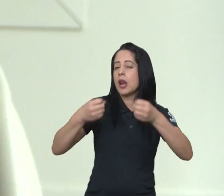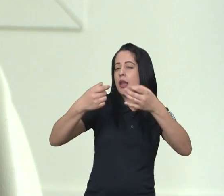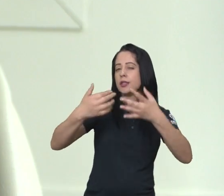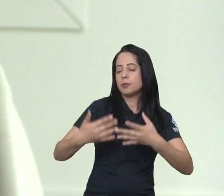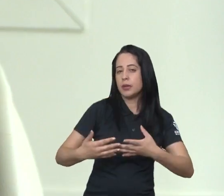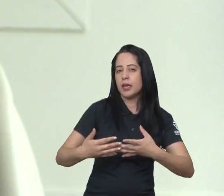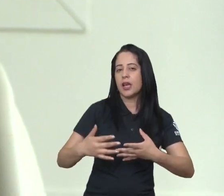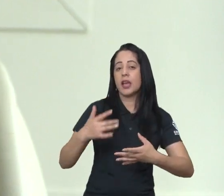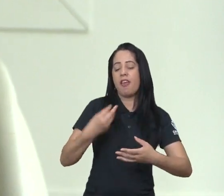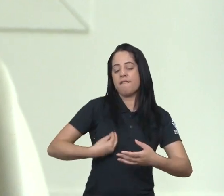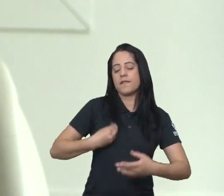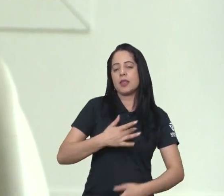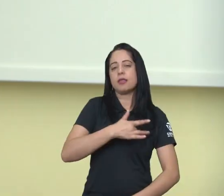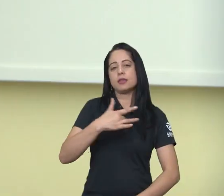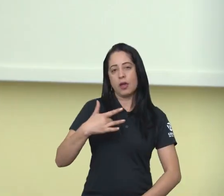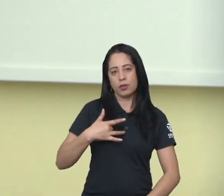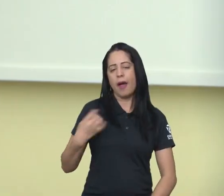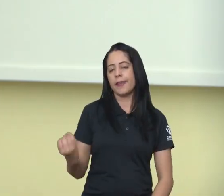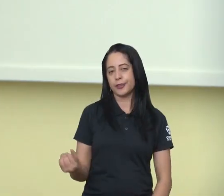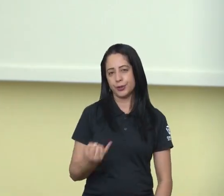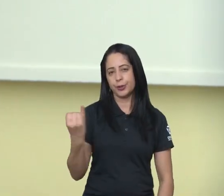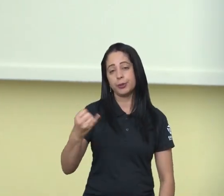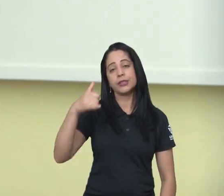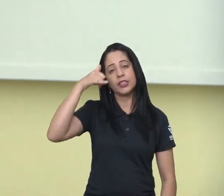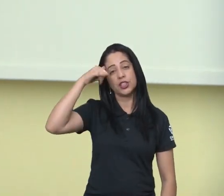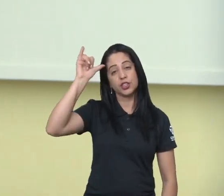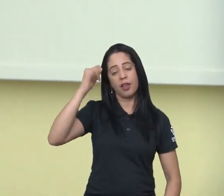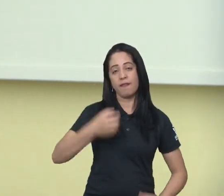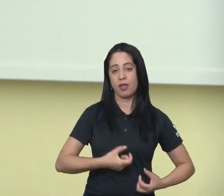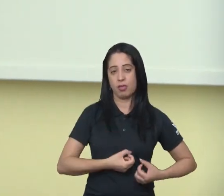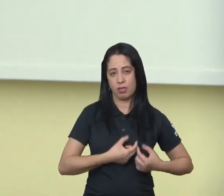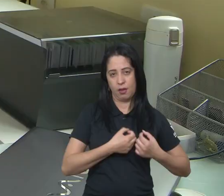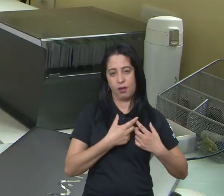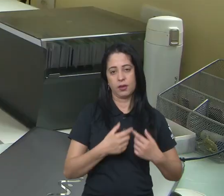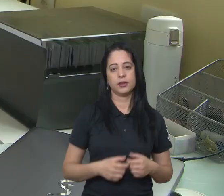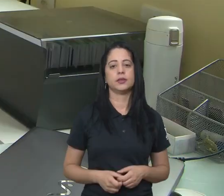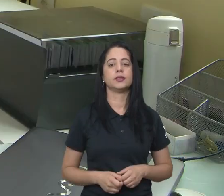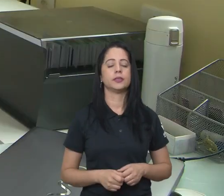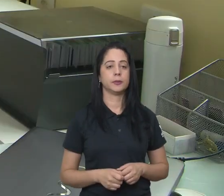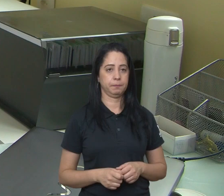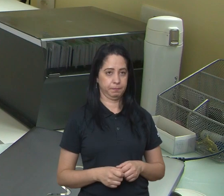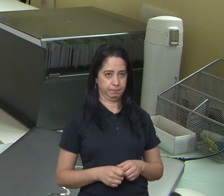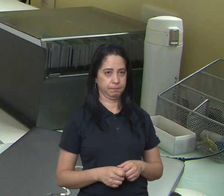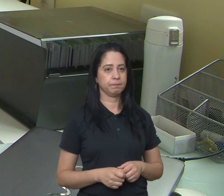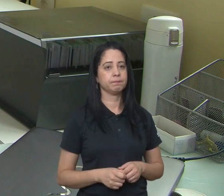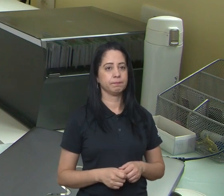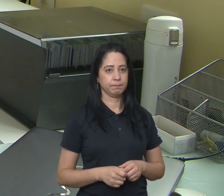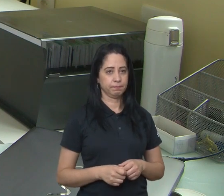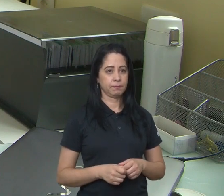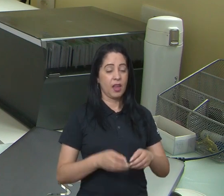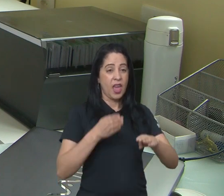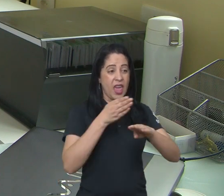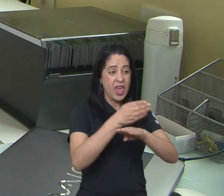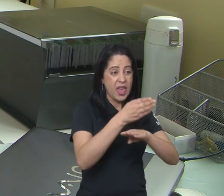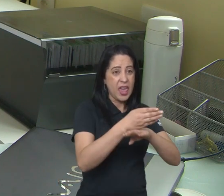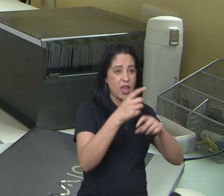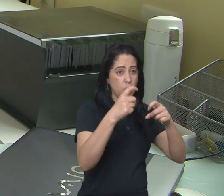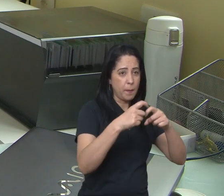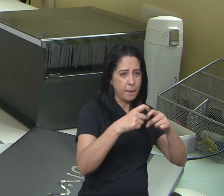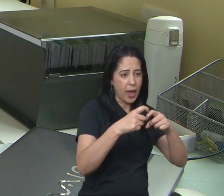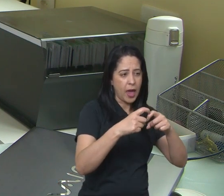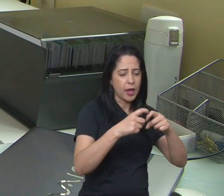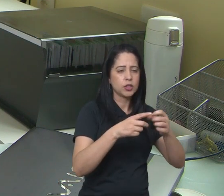que manter uma rotina saudável é importante para evitar o câncer. Importantíssimo, além dessa consulta